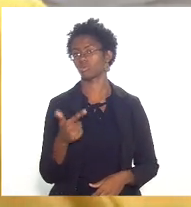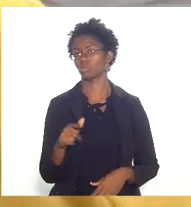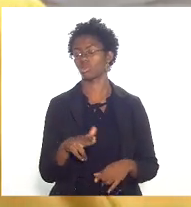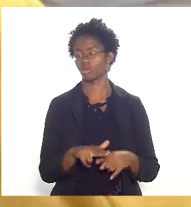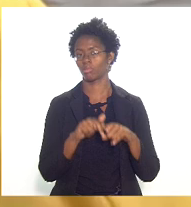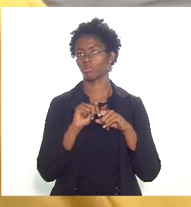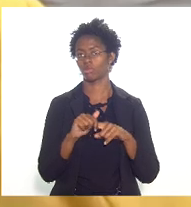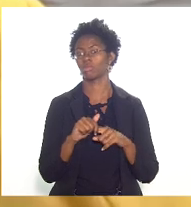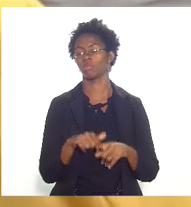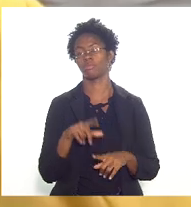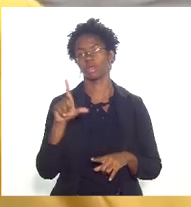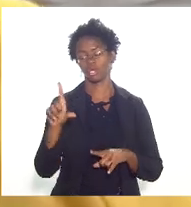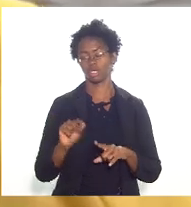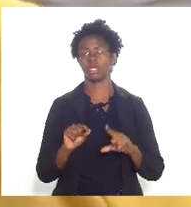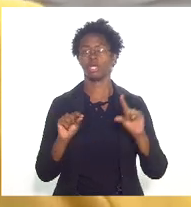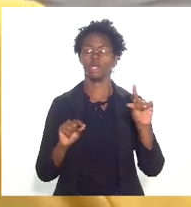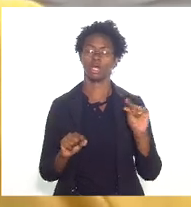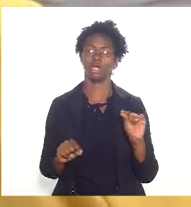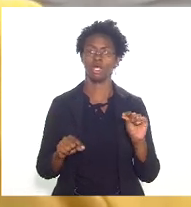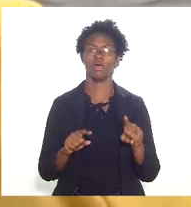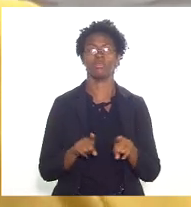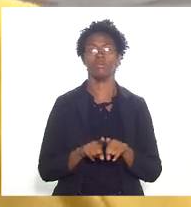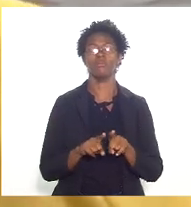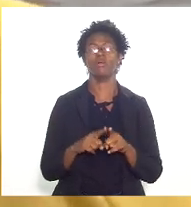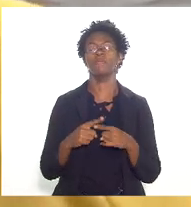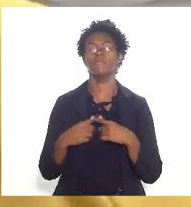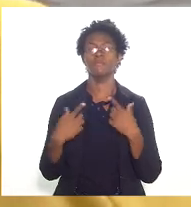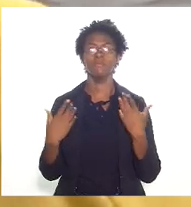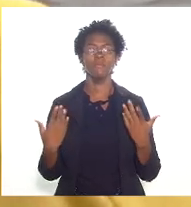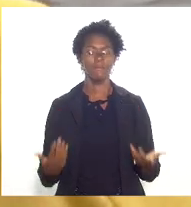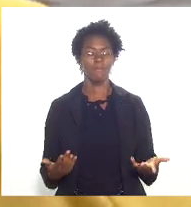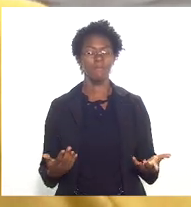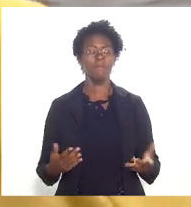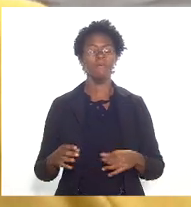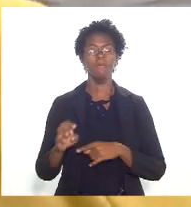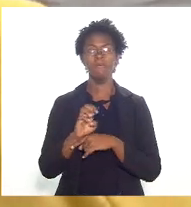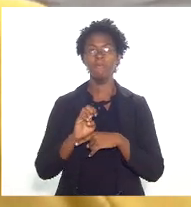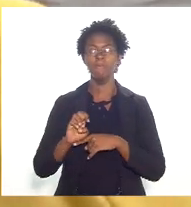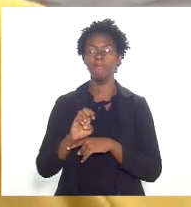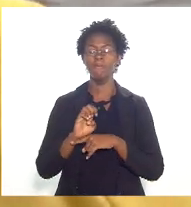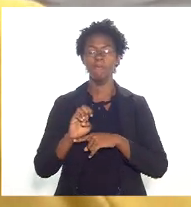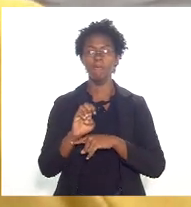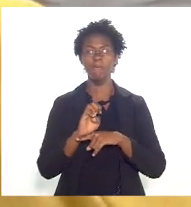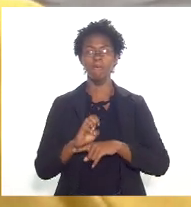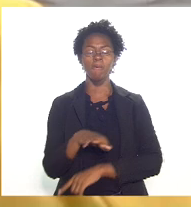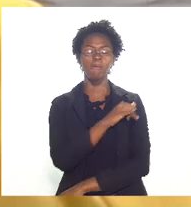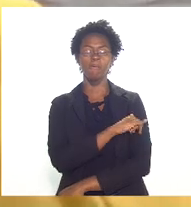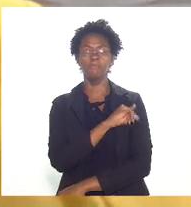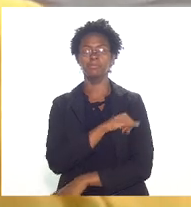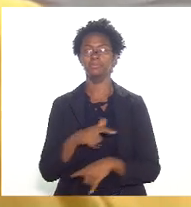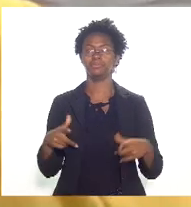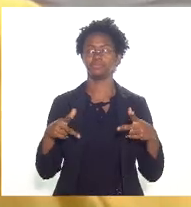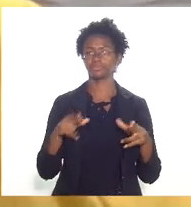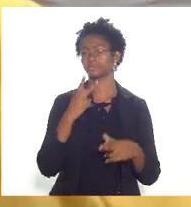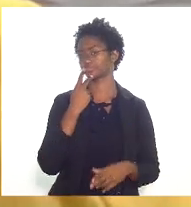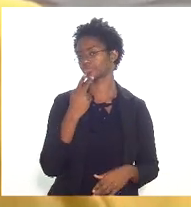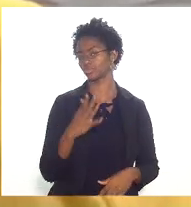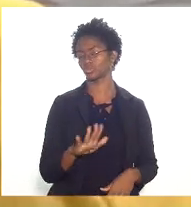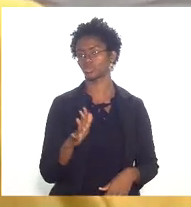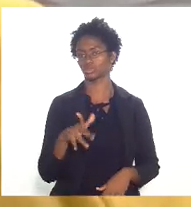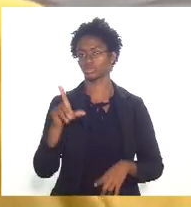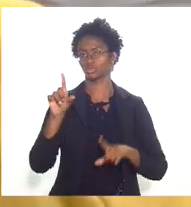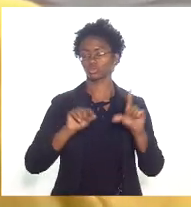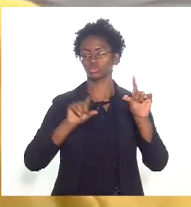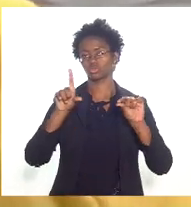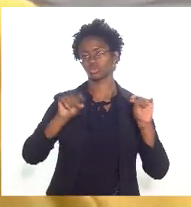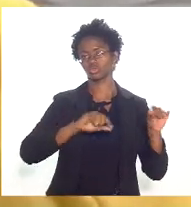motivação para decidir até porque no Estado do Rio de Janeiro como já foi dito aqui as decisões